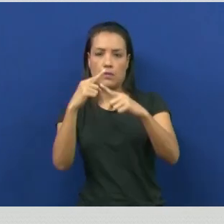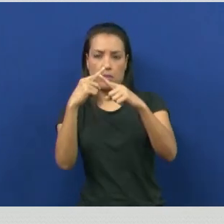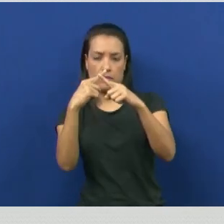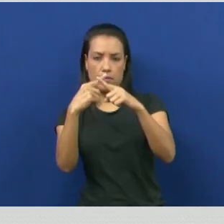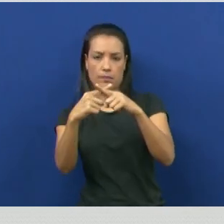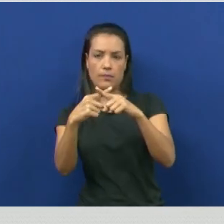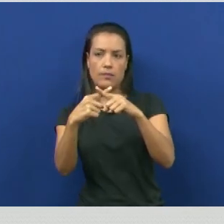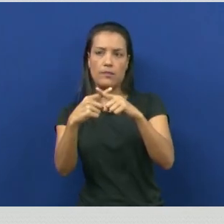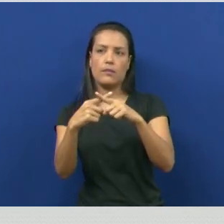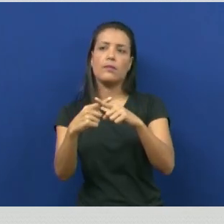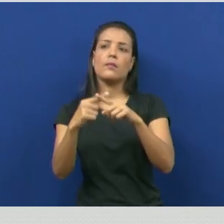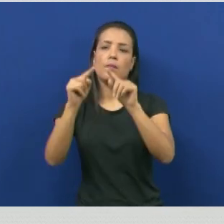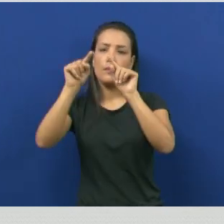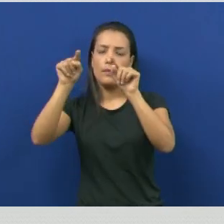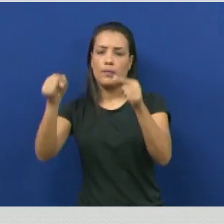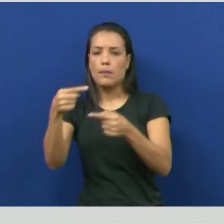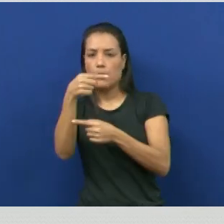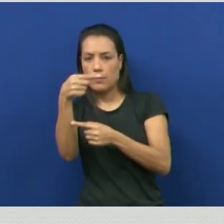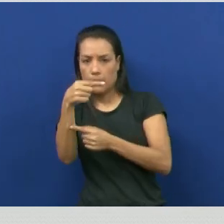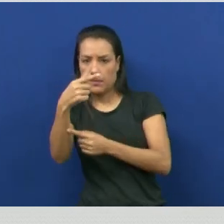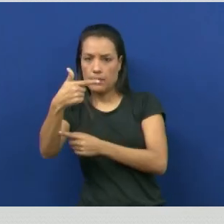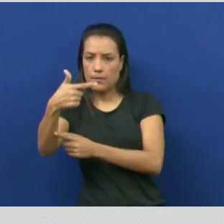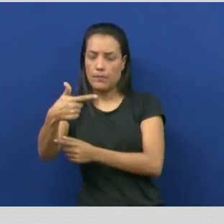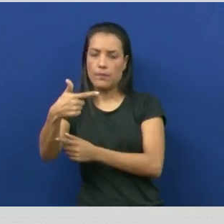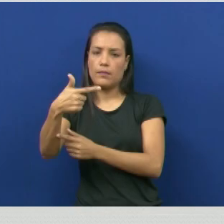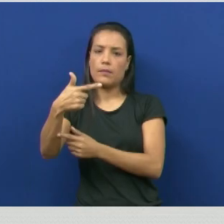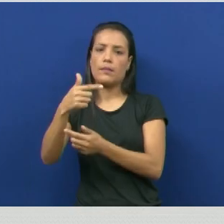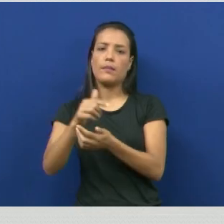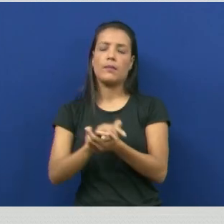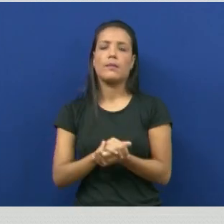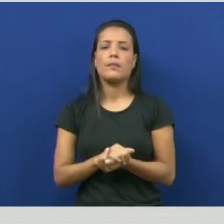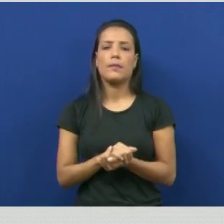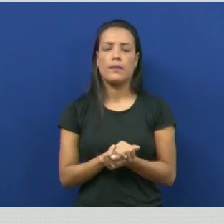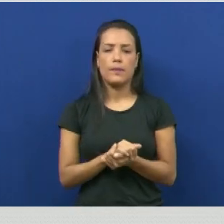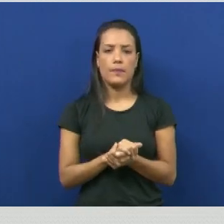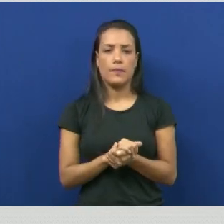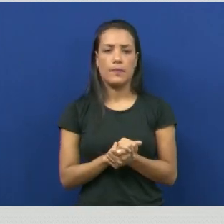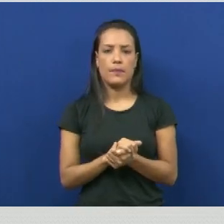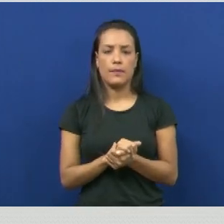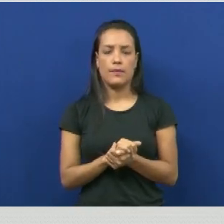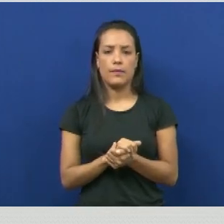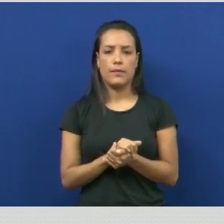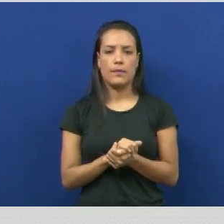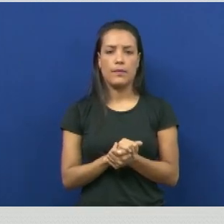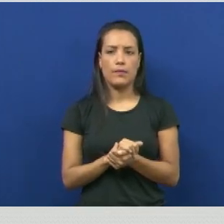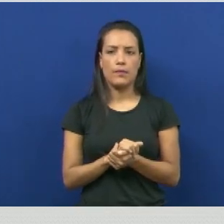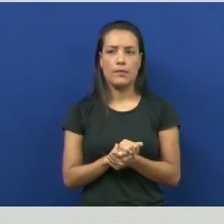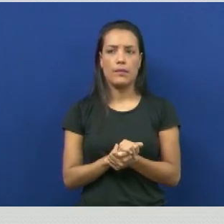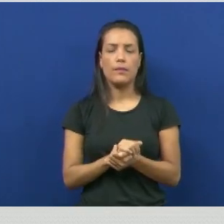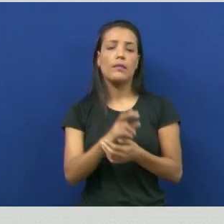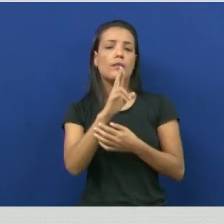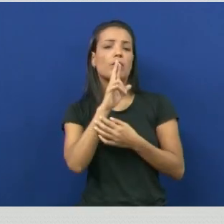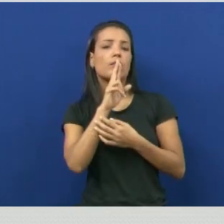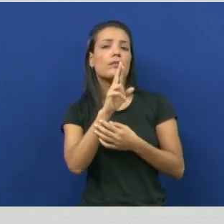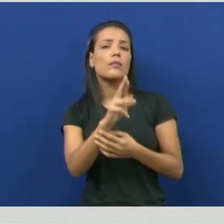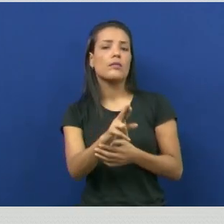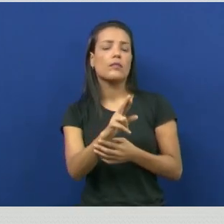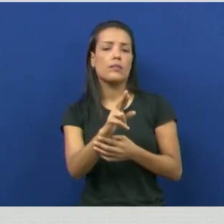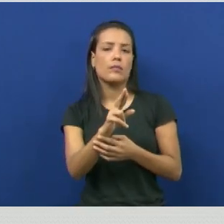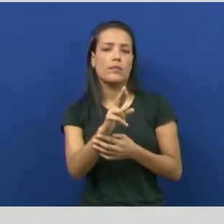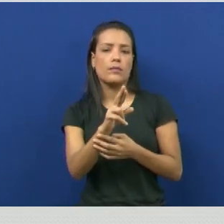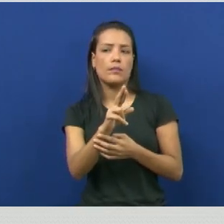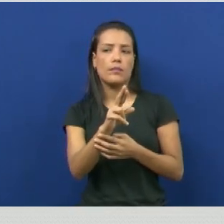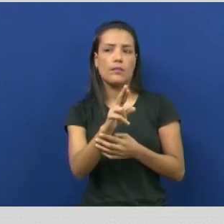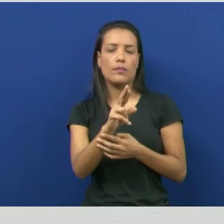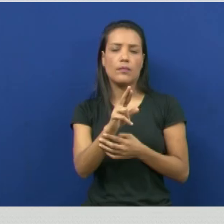vezes menos 2. Coloca entre parênteses para não se perder. Isso vai dar igual a... Primeiro, observa